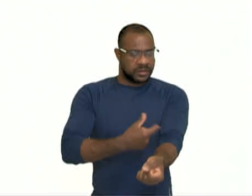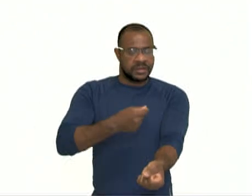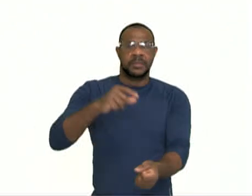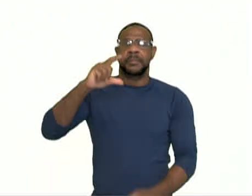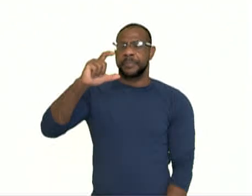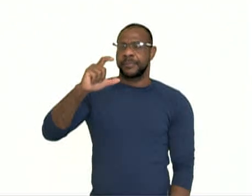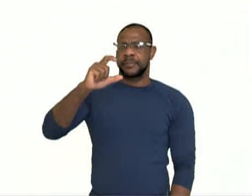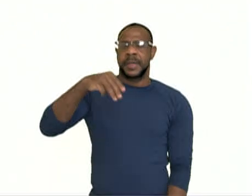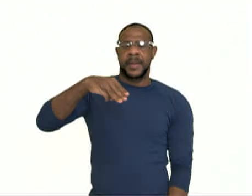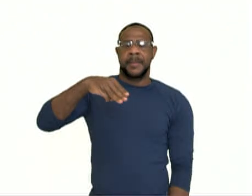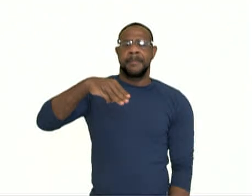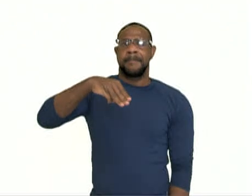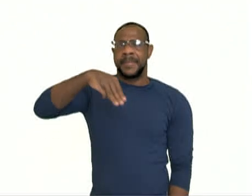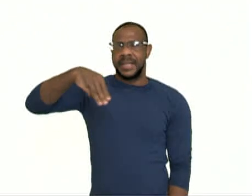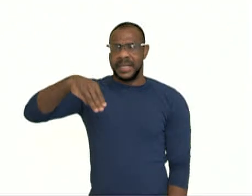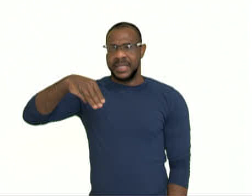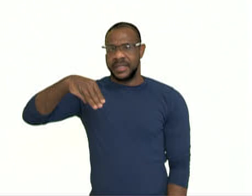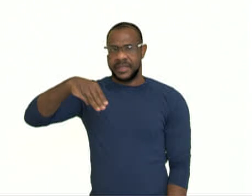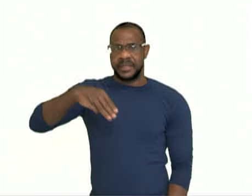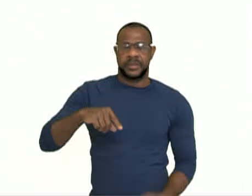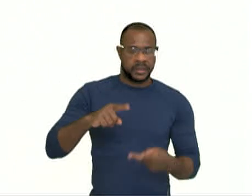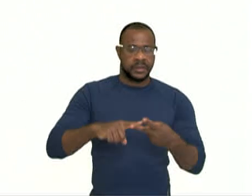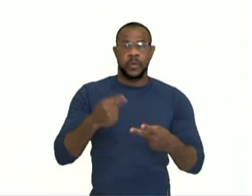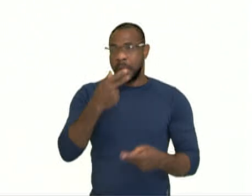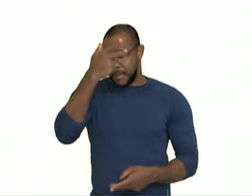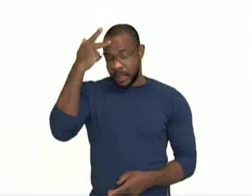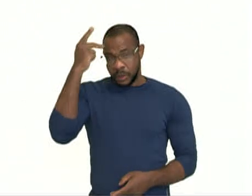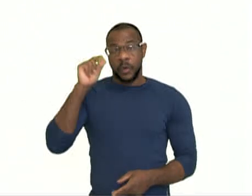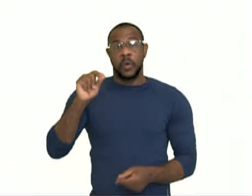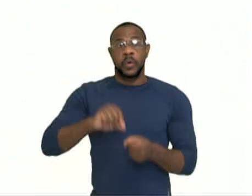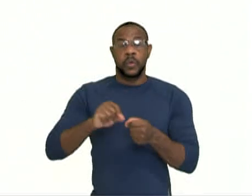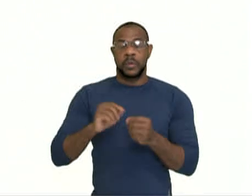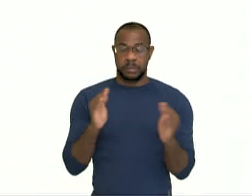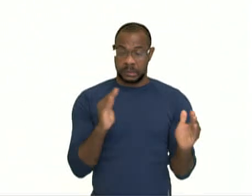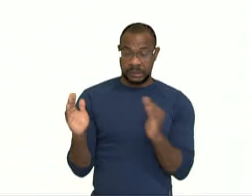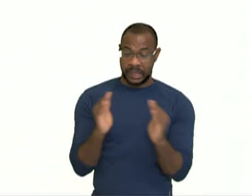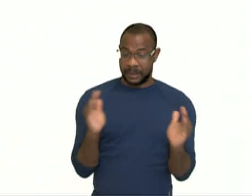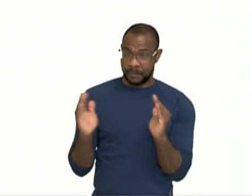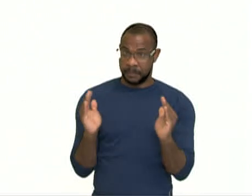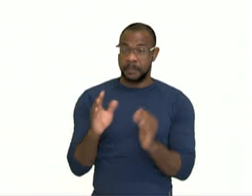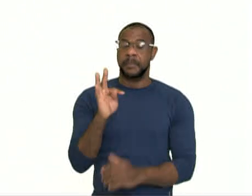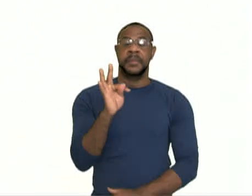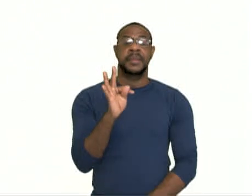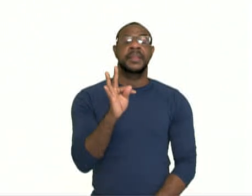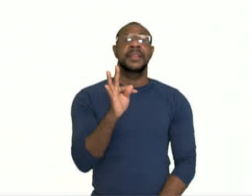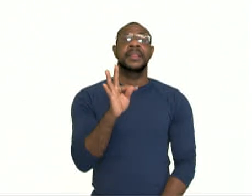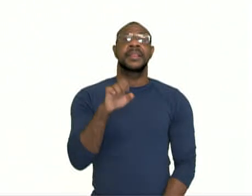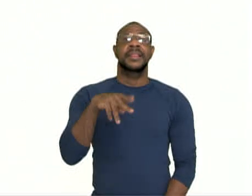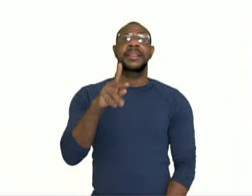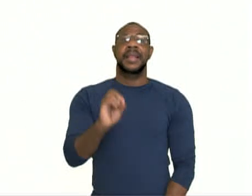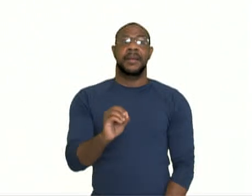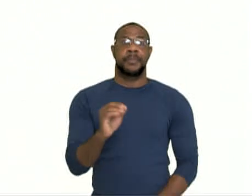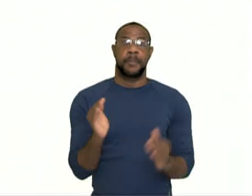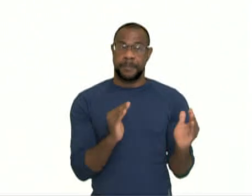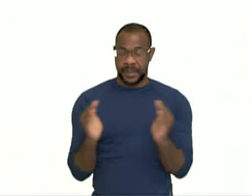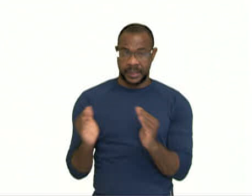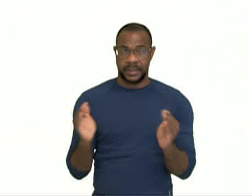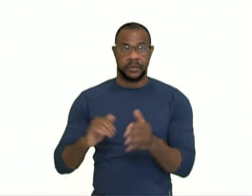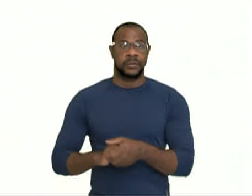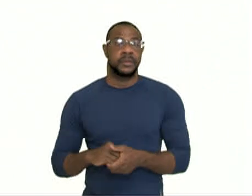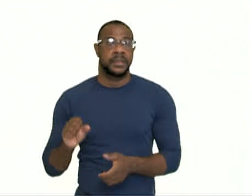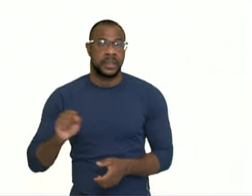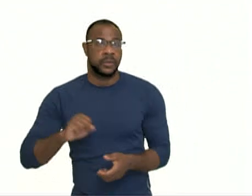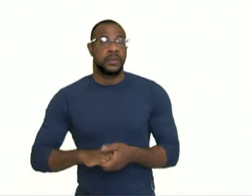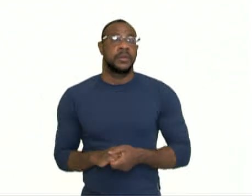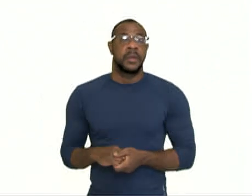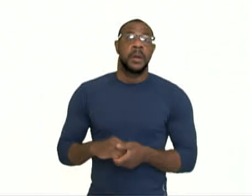de mercúrio de uma pessoa em função ao tempo, que a gente vai chamar de T em segundos.